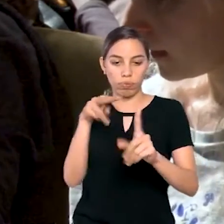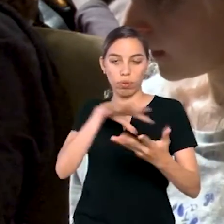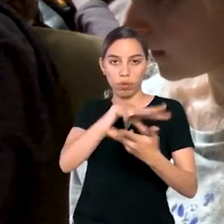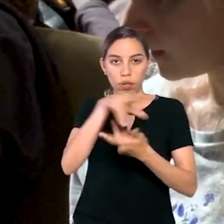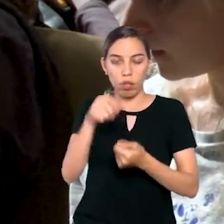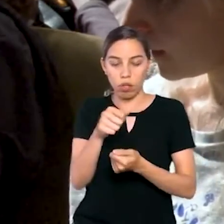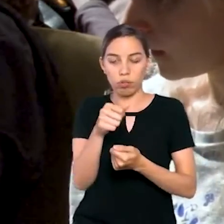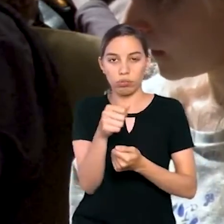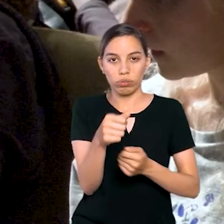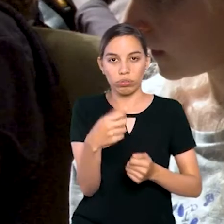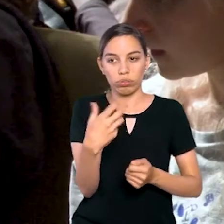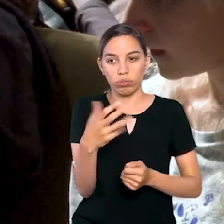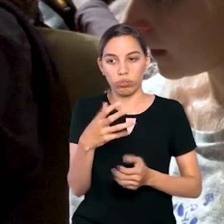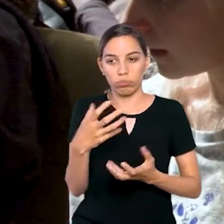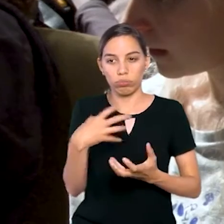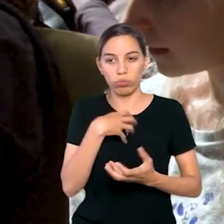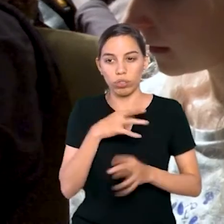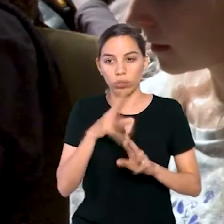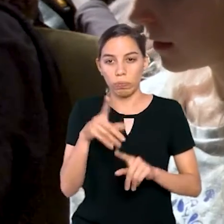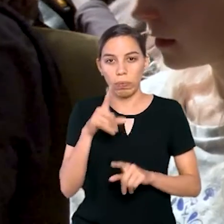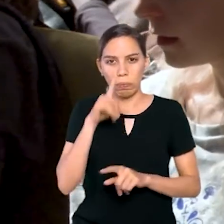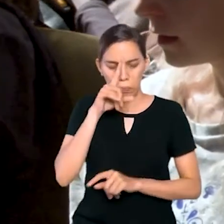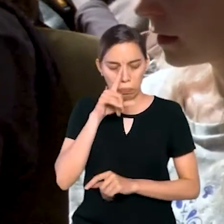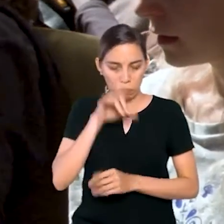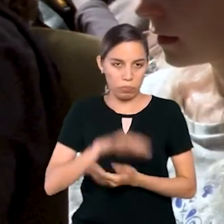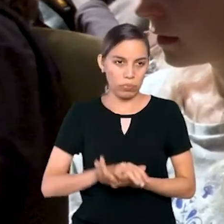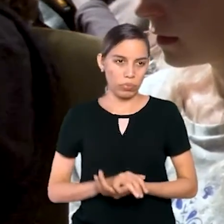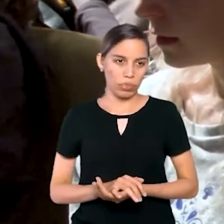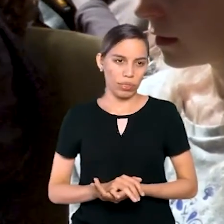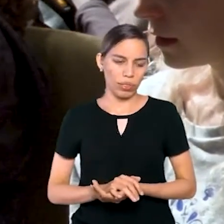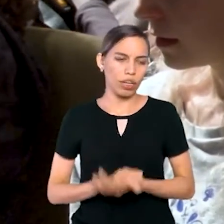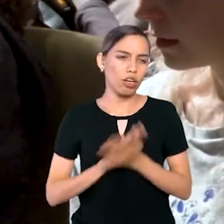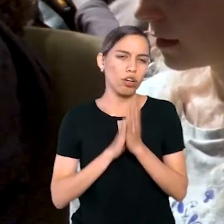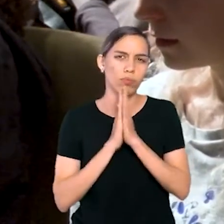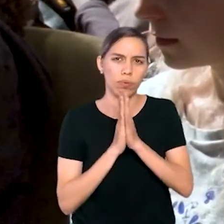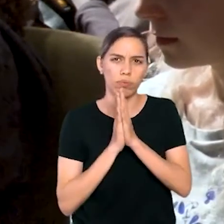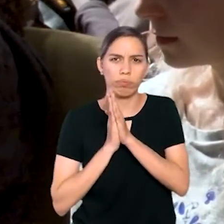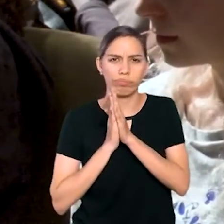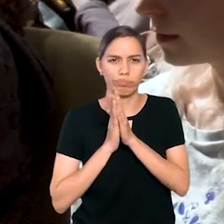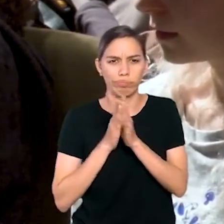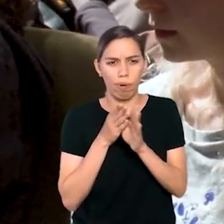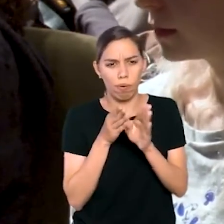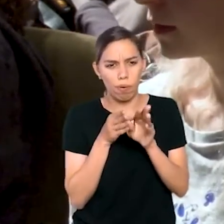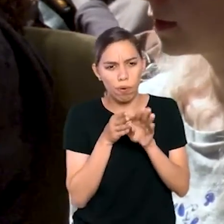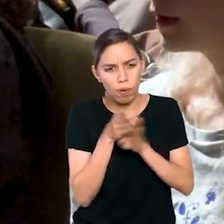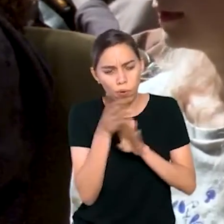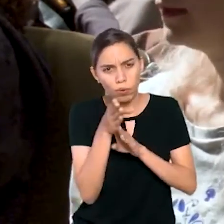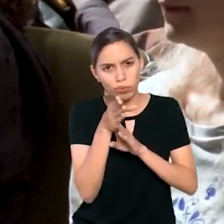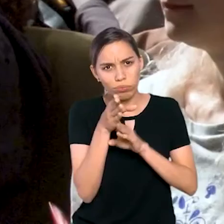de que realmente seja construtiva, assim. Que dicas, que coisas vocês poderiam dizer sobre?